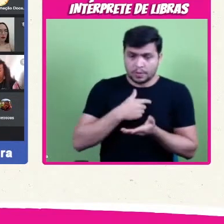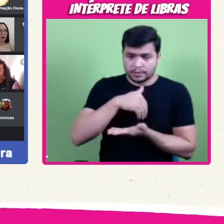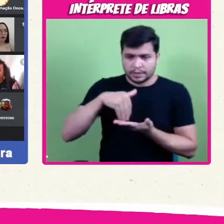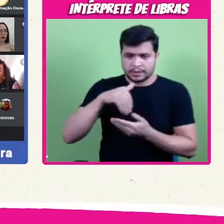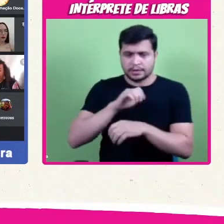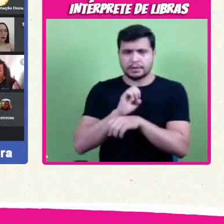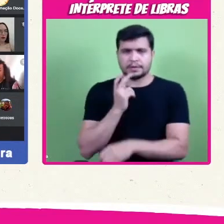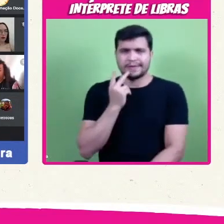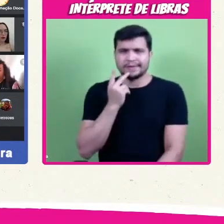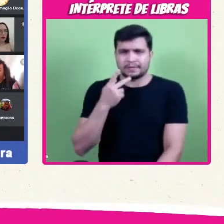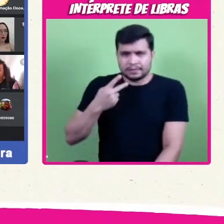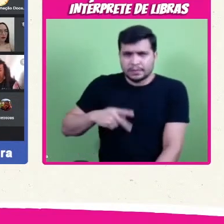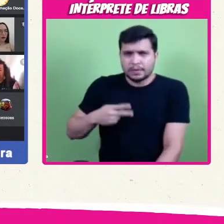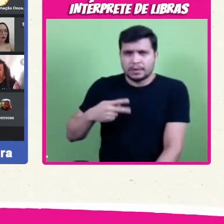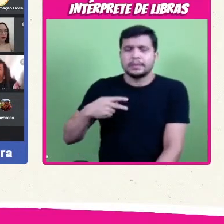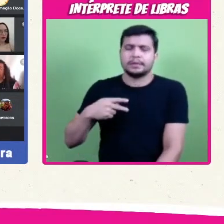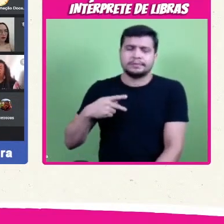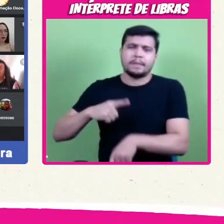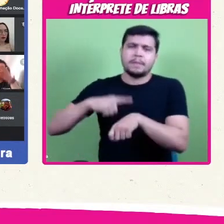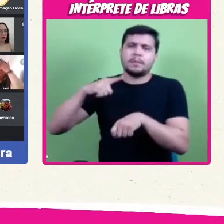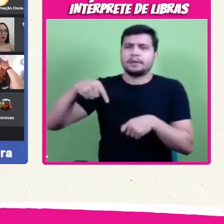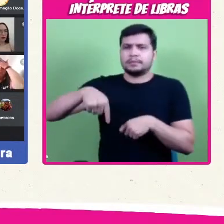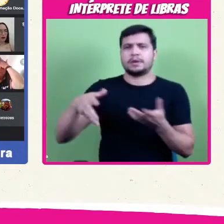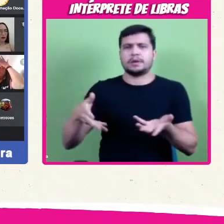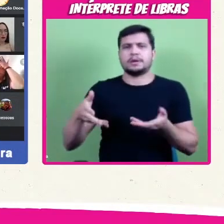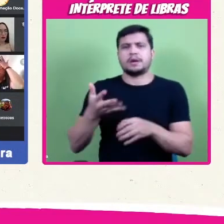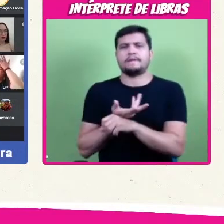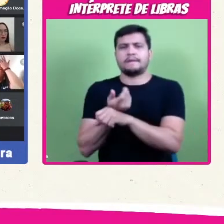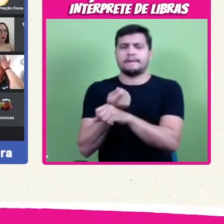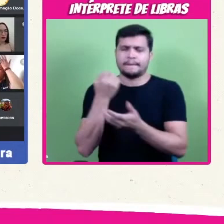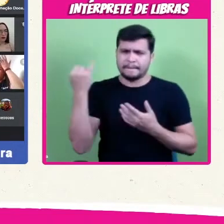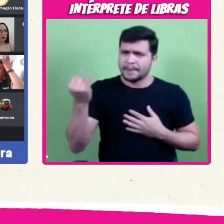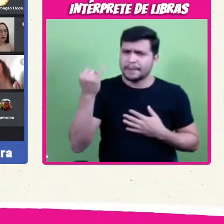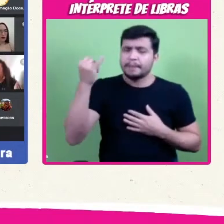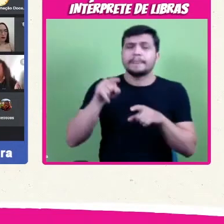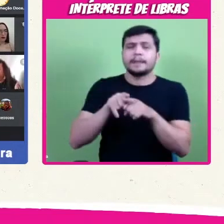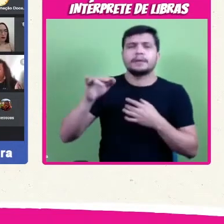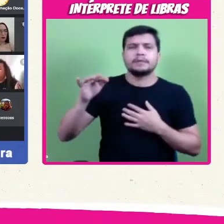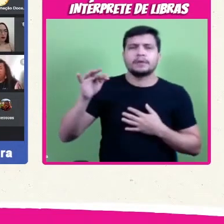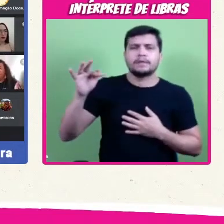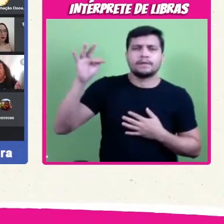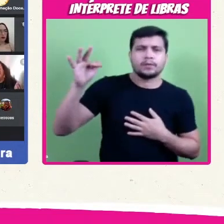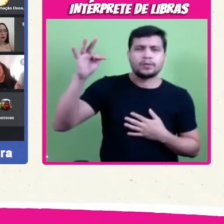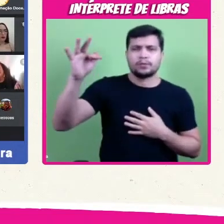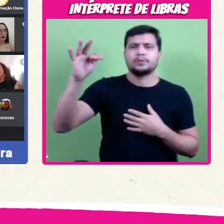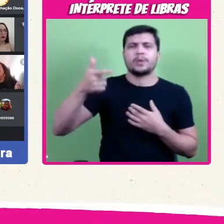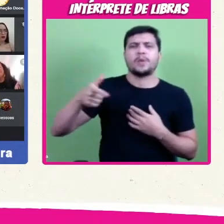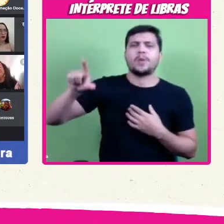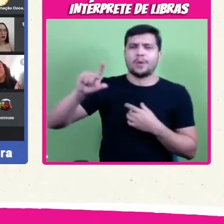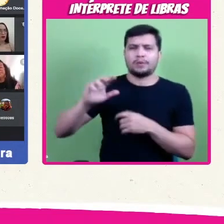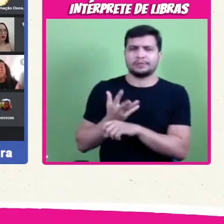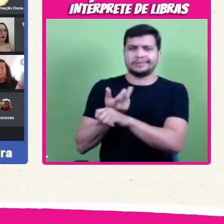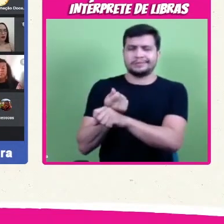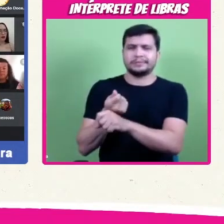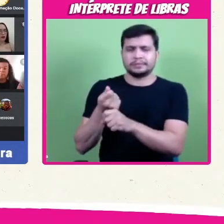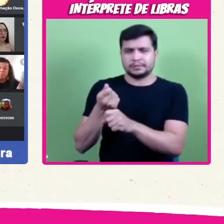Estado do Ceará, essa atividade, assim como outras que nós pretendemos desenvolver ao longo do ano de 2023 e